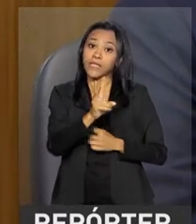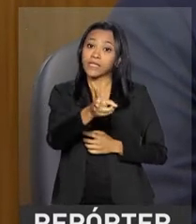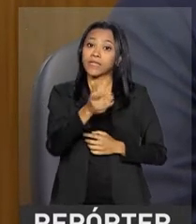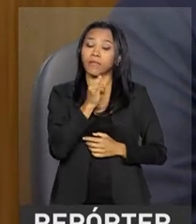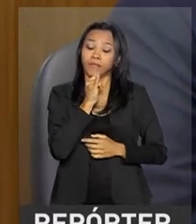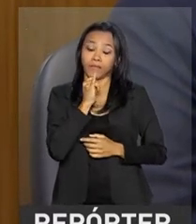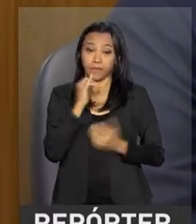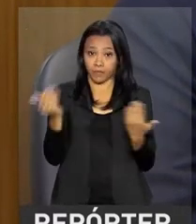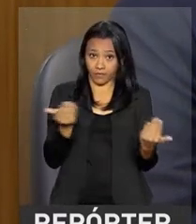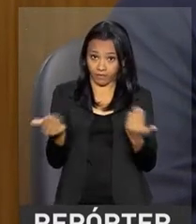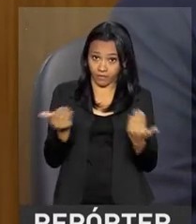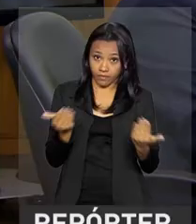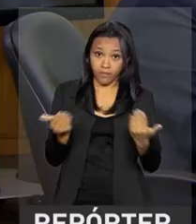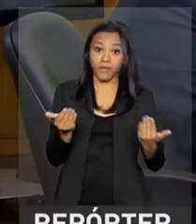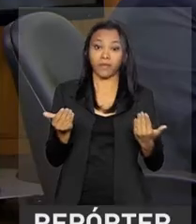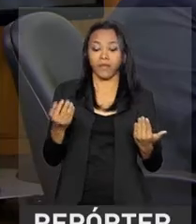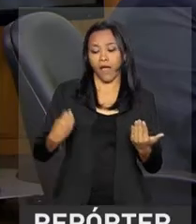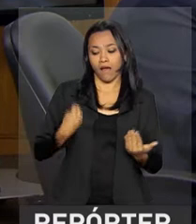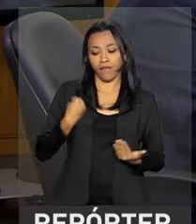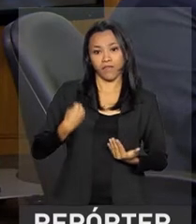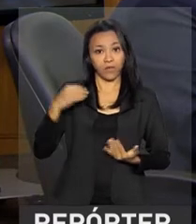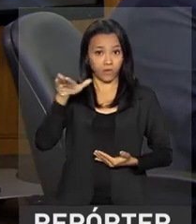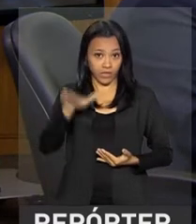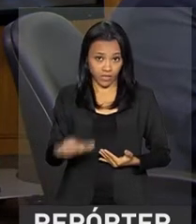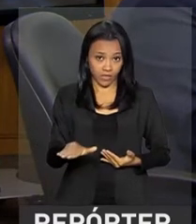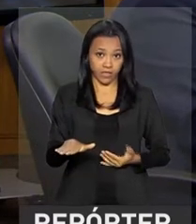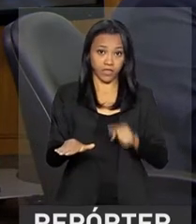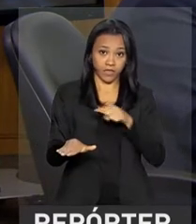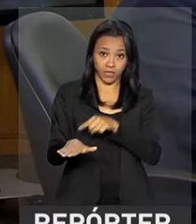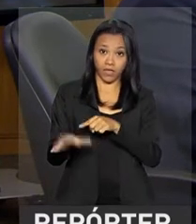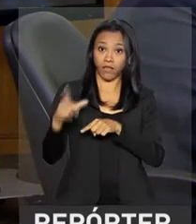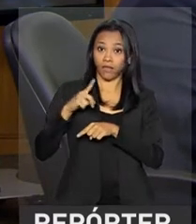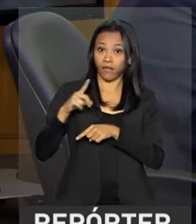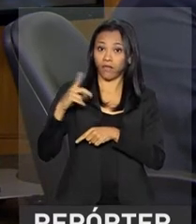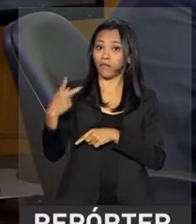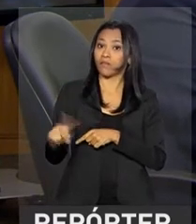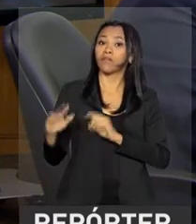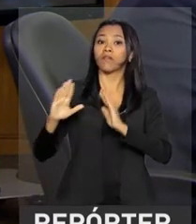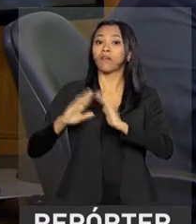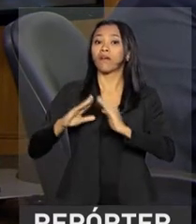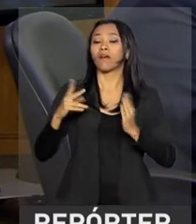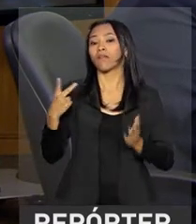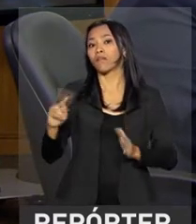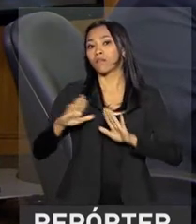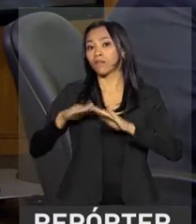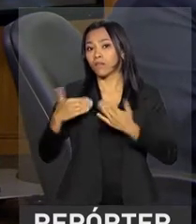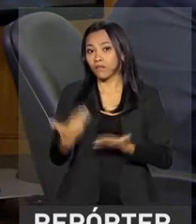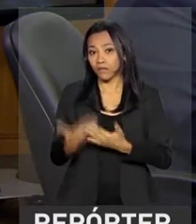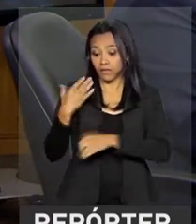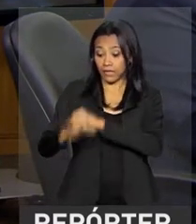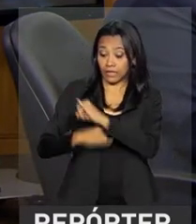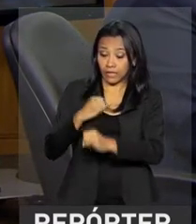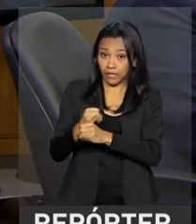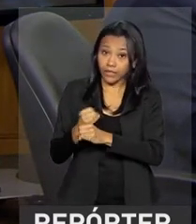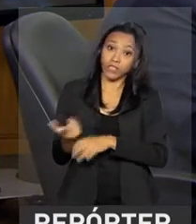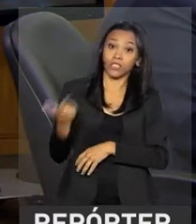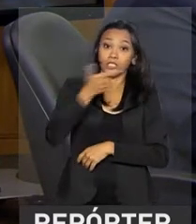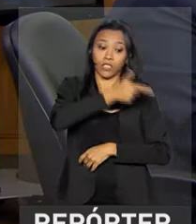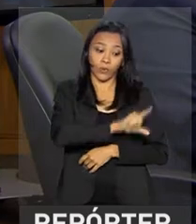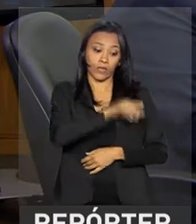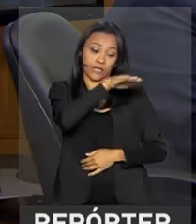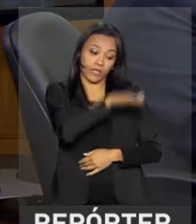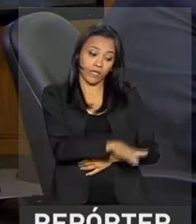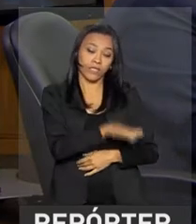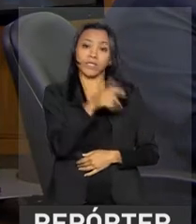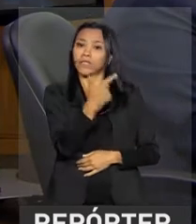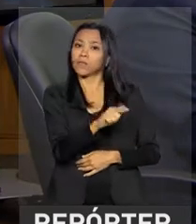exemplo a vida de uma criança que teve na sua casa na sua escola internet com a vida de uma criança que